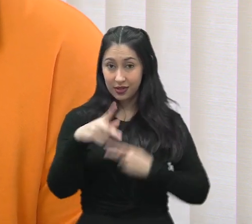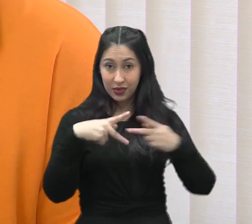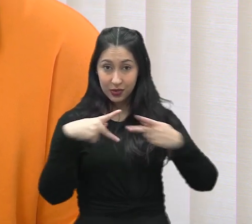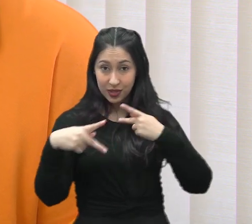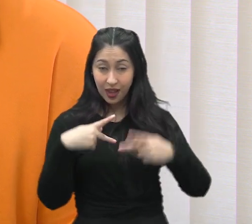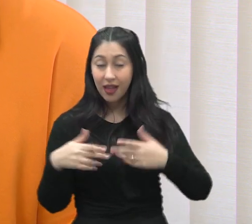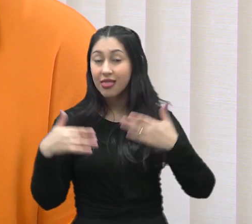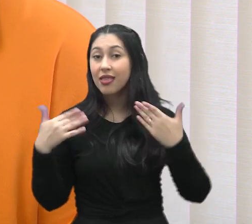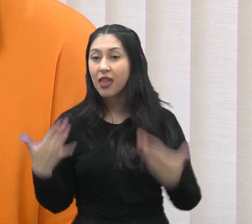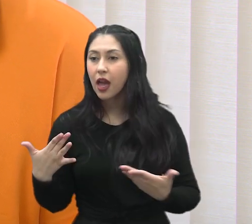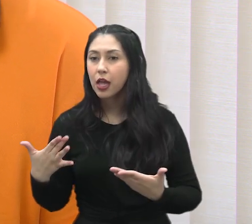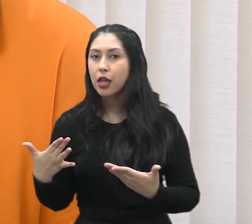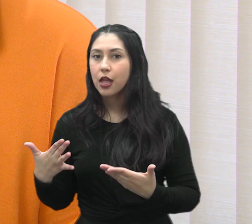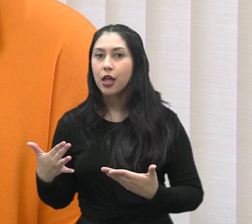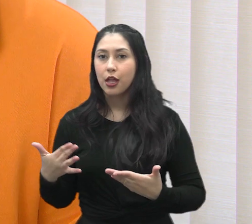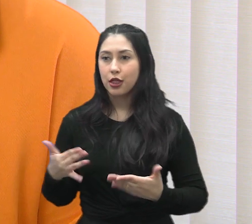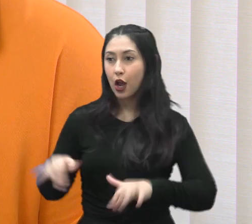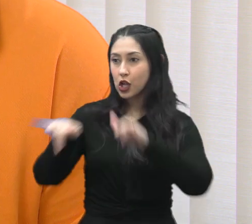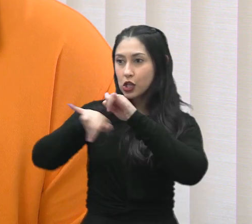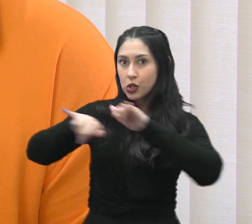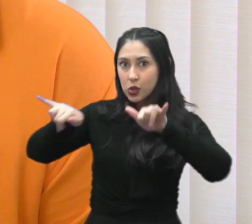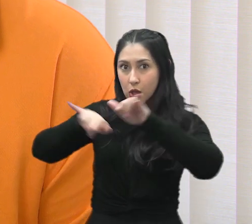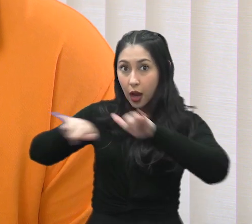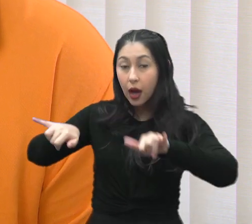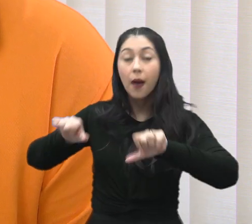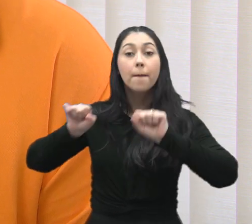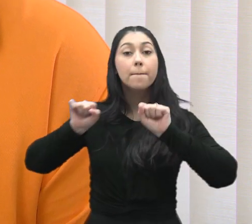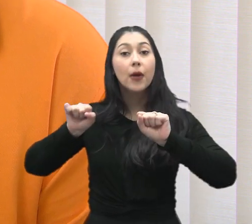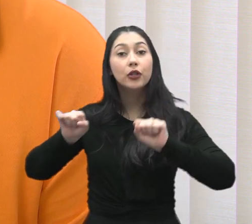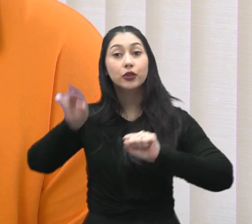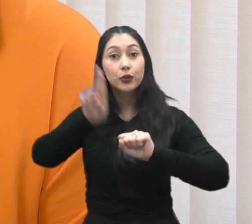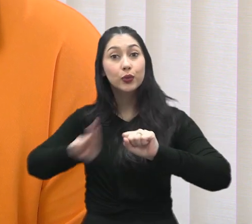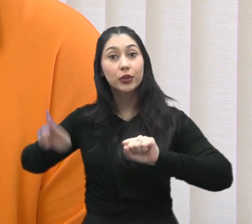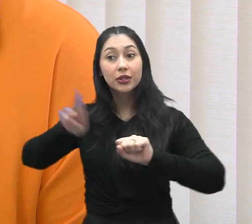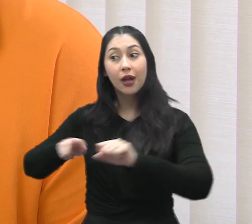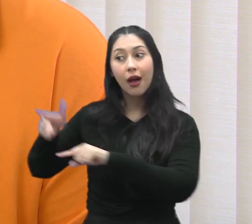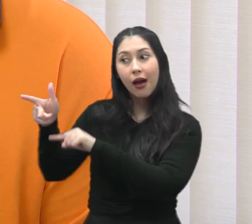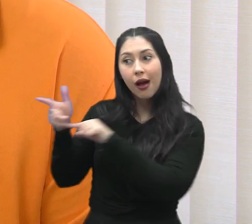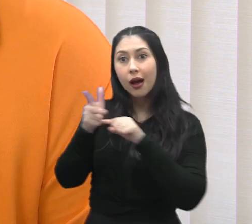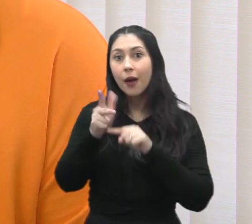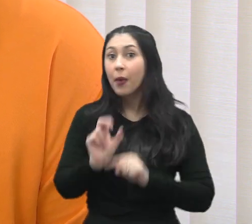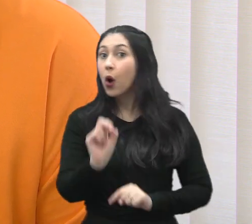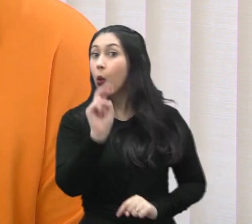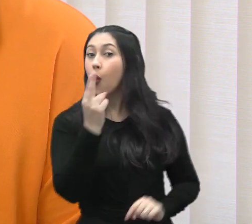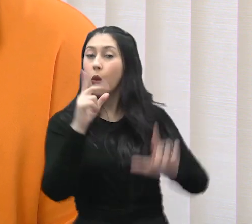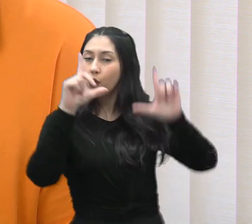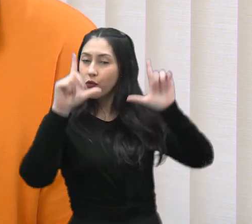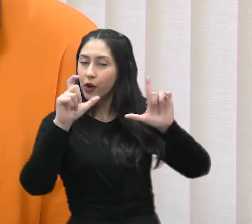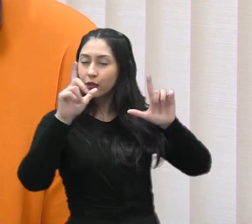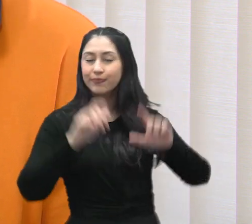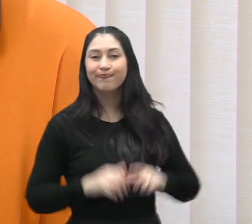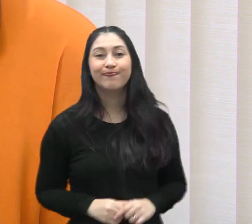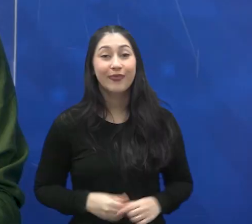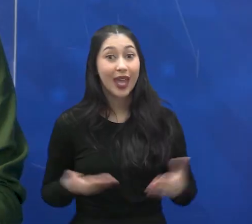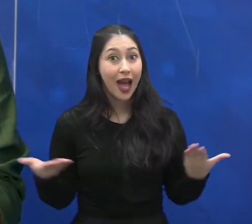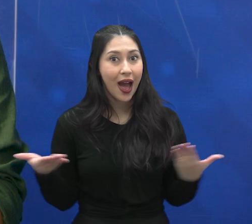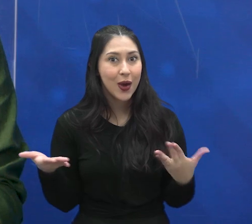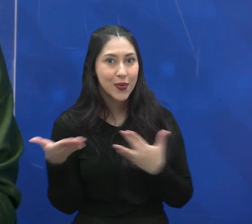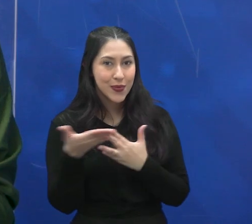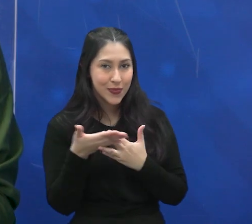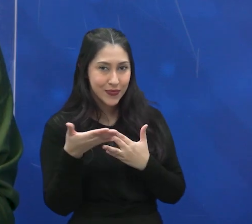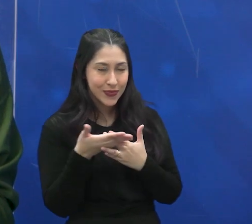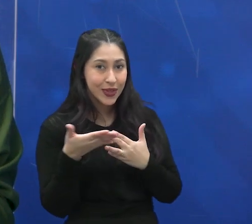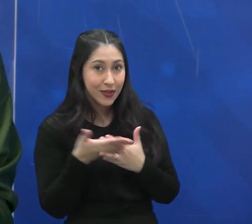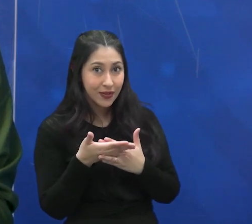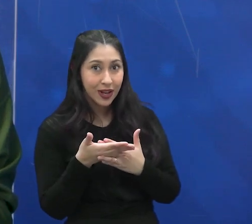de segurança. E eles fazem a autuação. Pode ser autuação via as câmaras do CSI ou também por fotos.